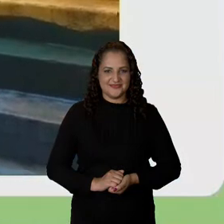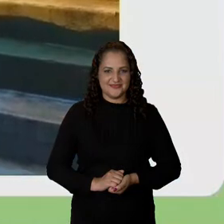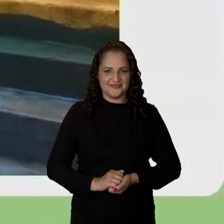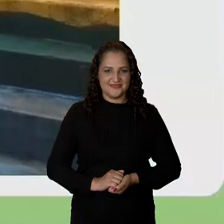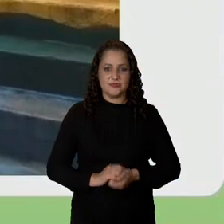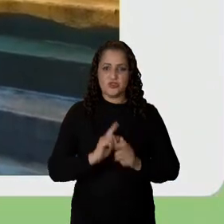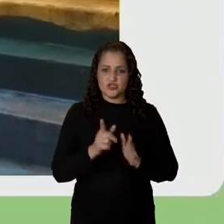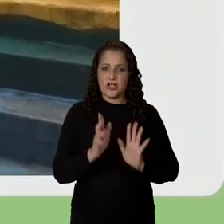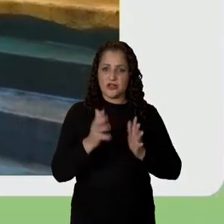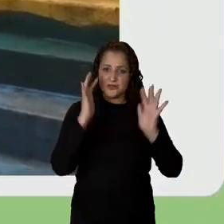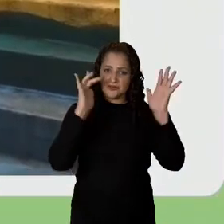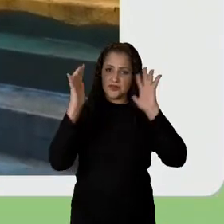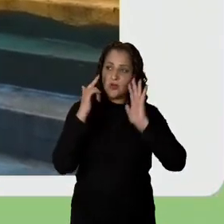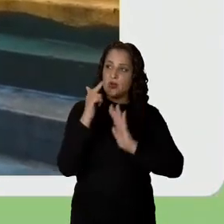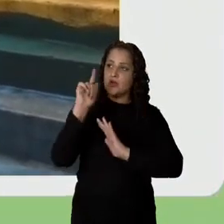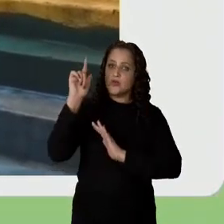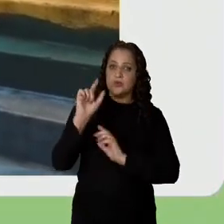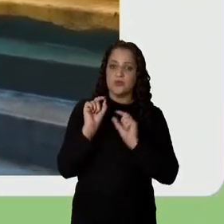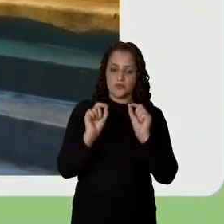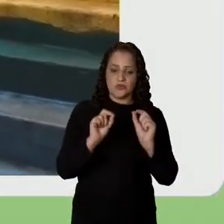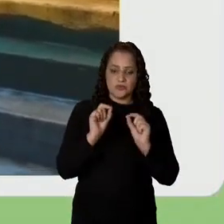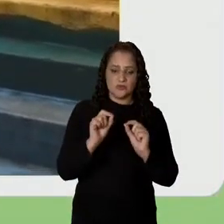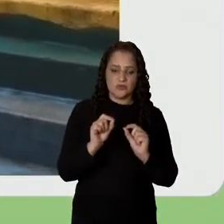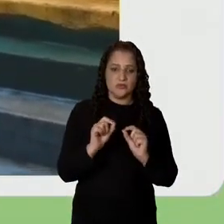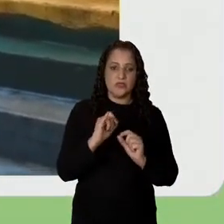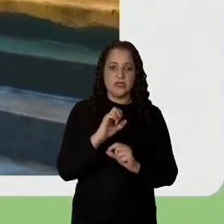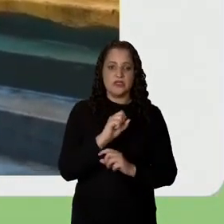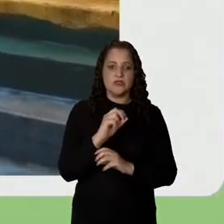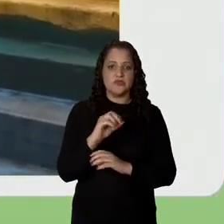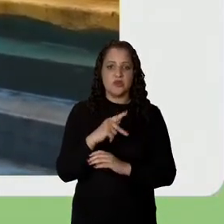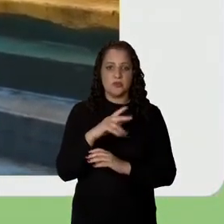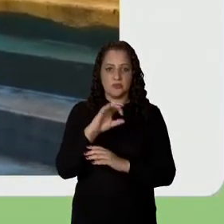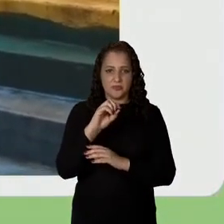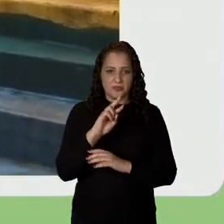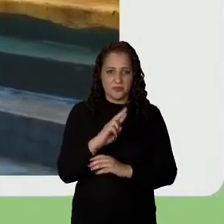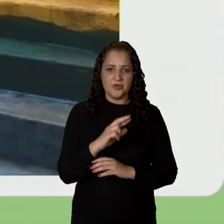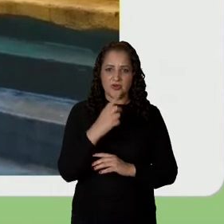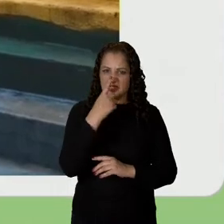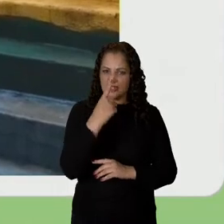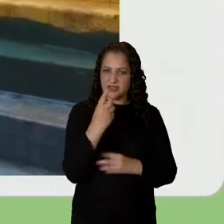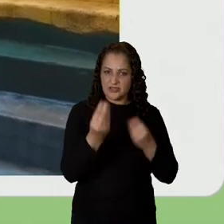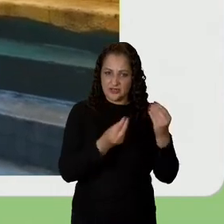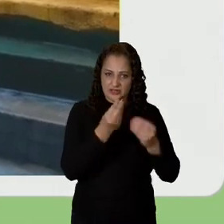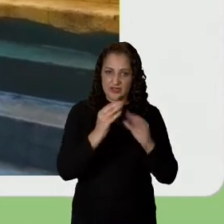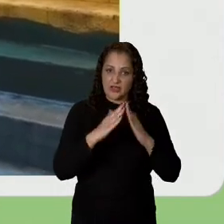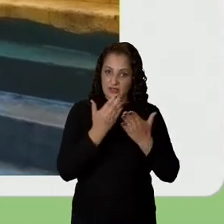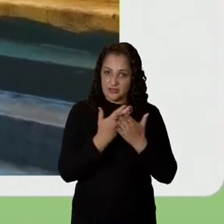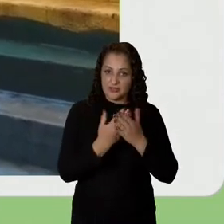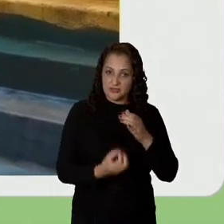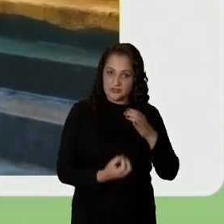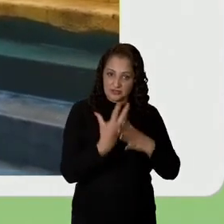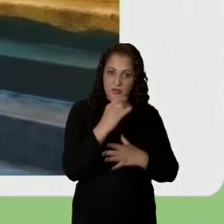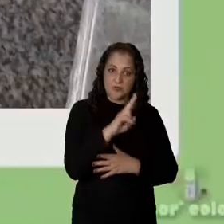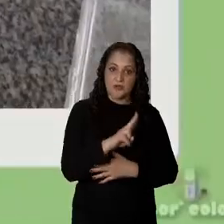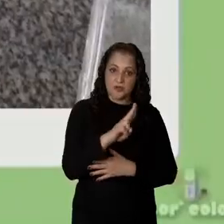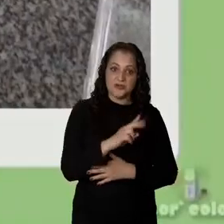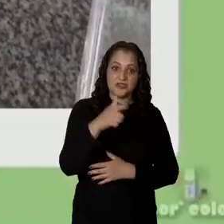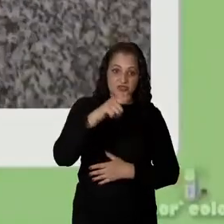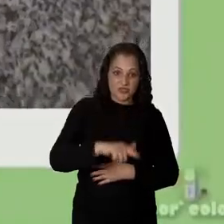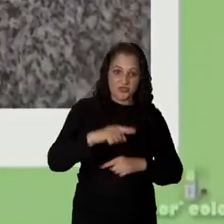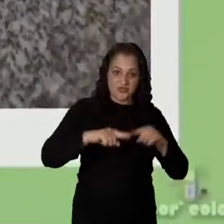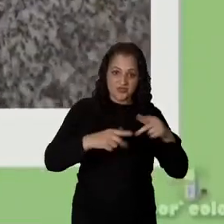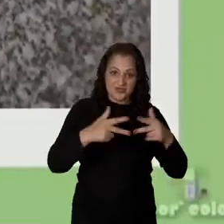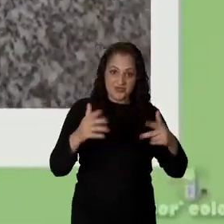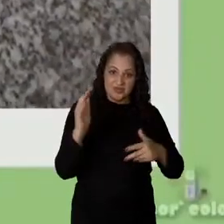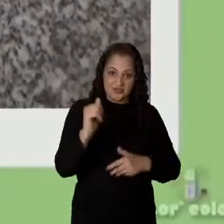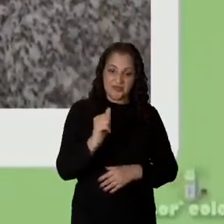Você já parou para pensar em uma outra opção para o descarte do isopor? Nós do projeto Isocolo criamos uma alternativa sustentável para a reutilização desse material. Bora lá conhecer?